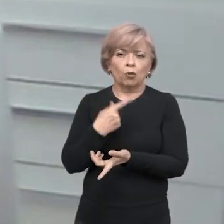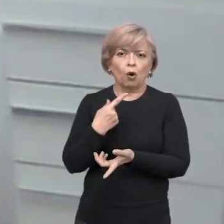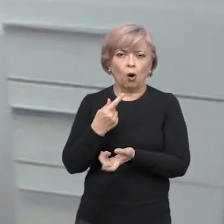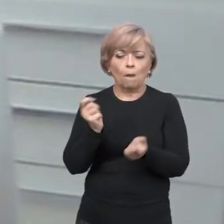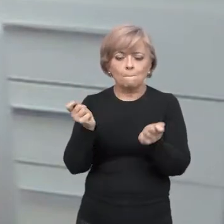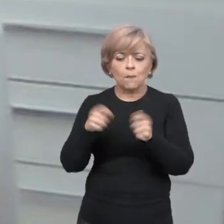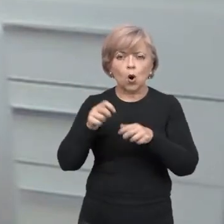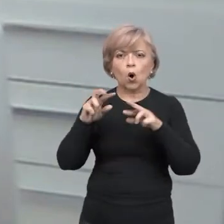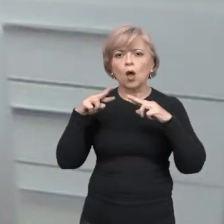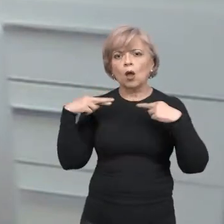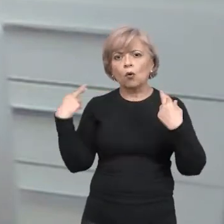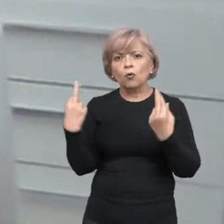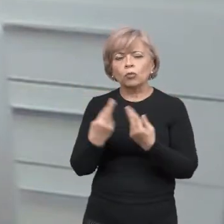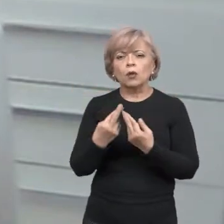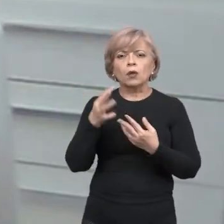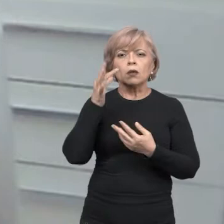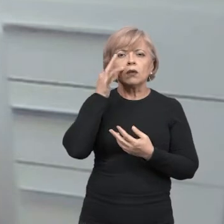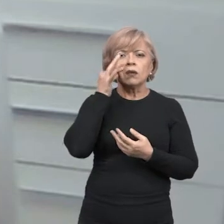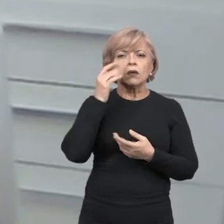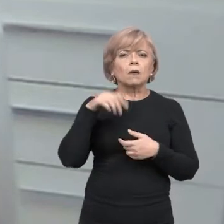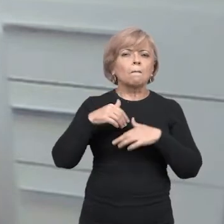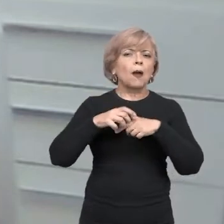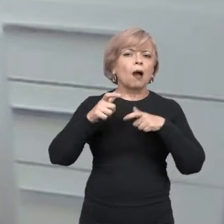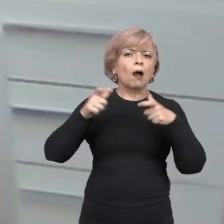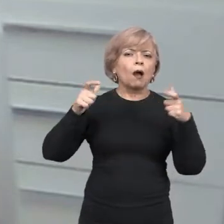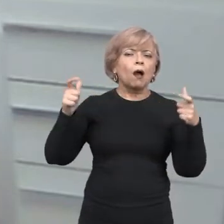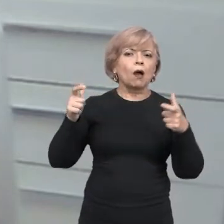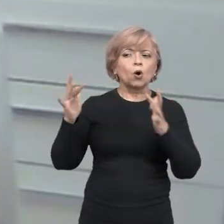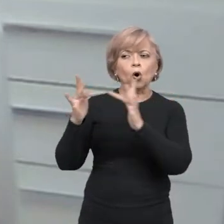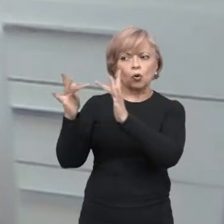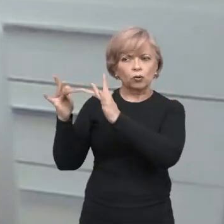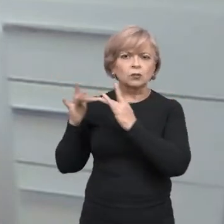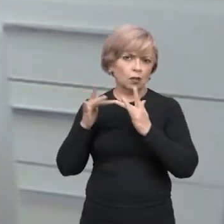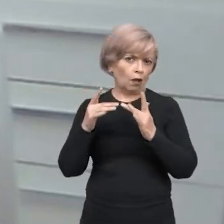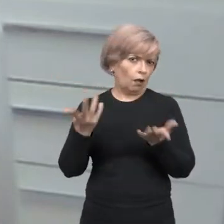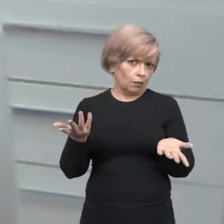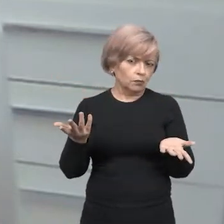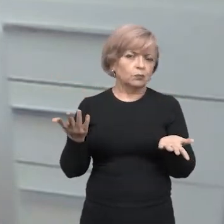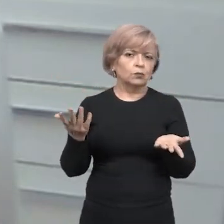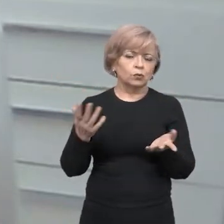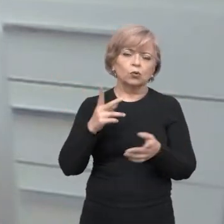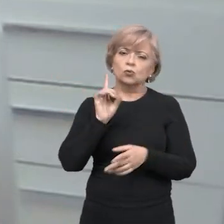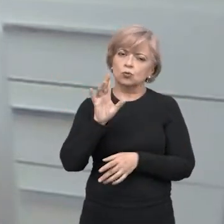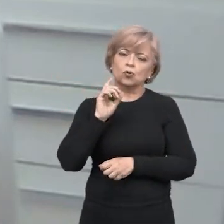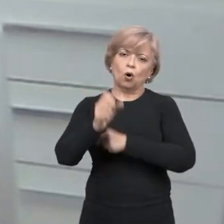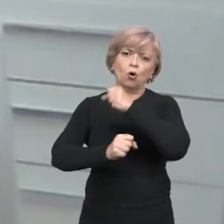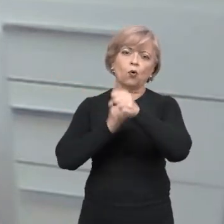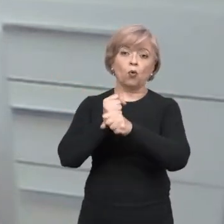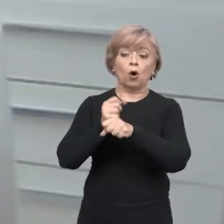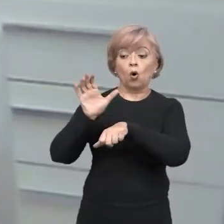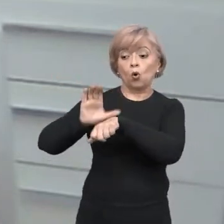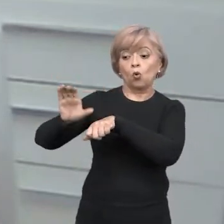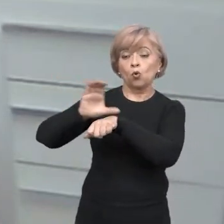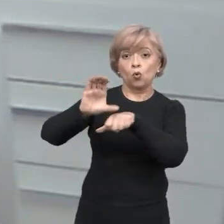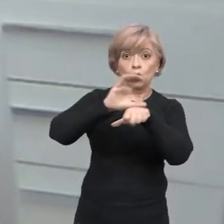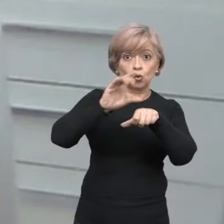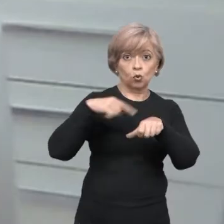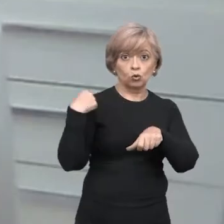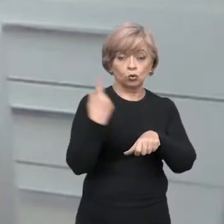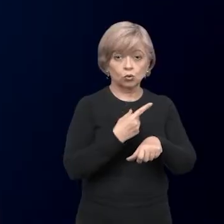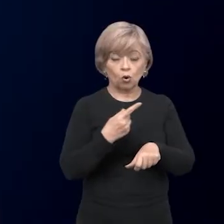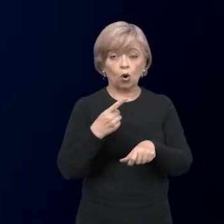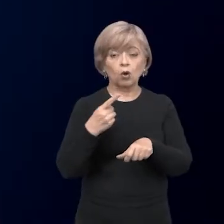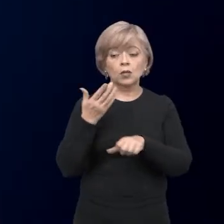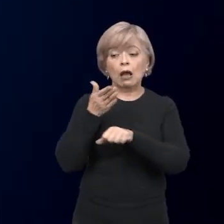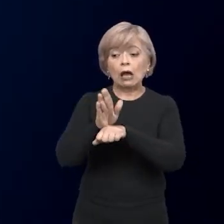poder se reunir poder ter uma mala amplitude contato haja Vista que nos nossos cursos não é assim não apenas